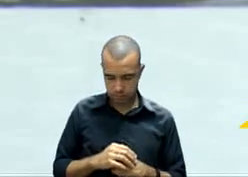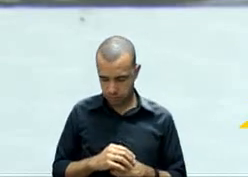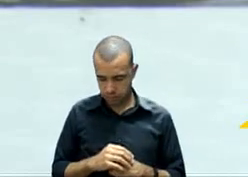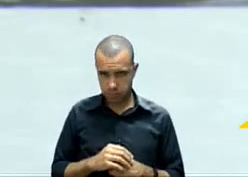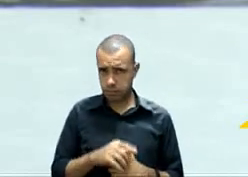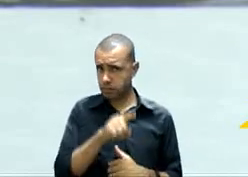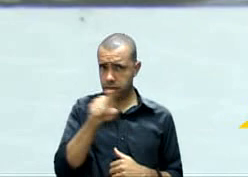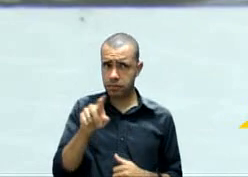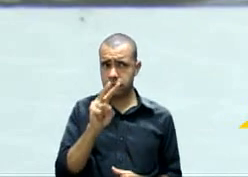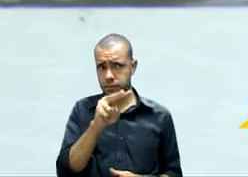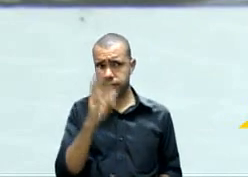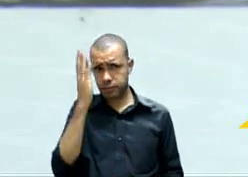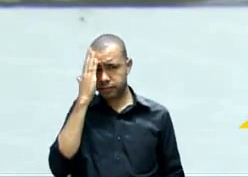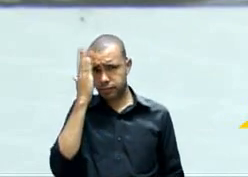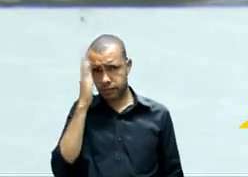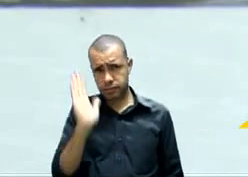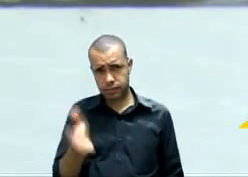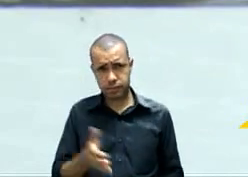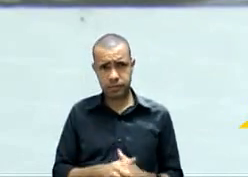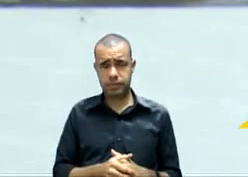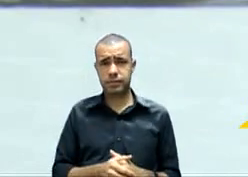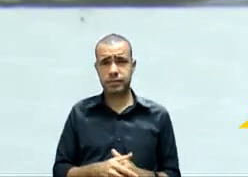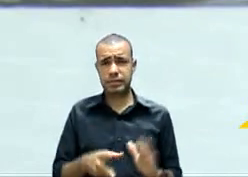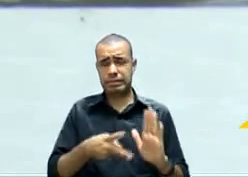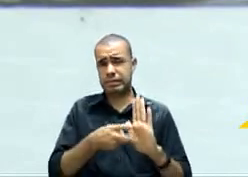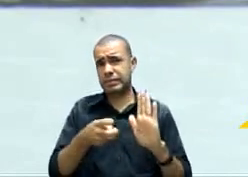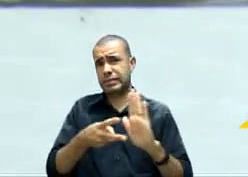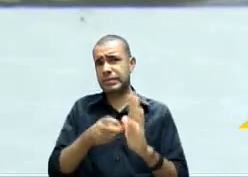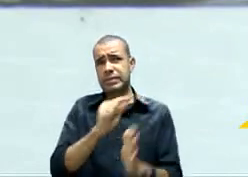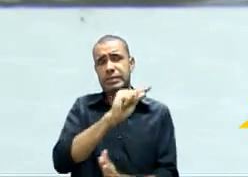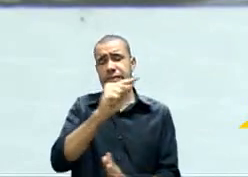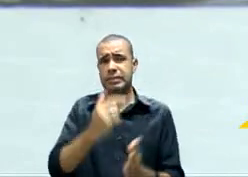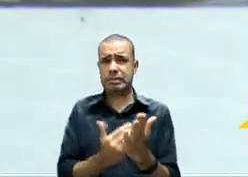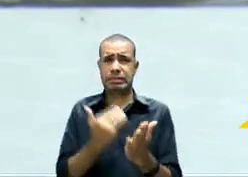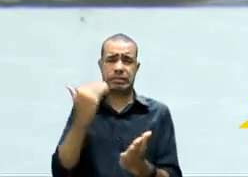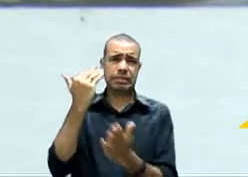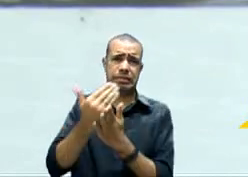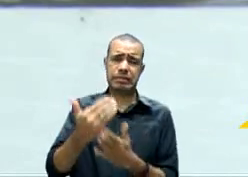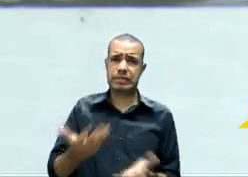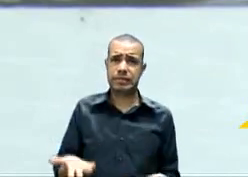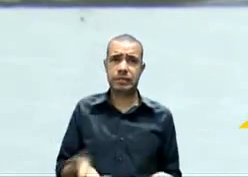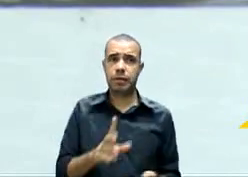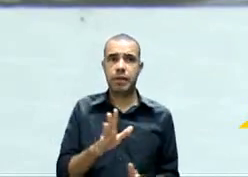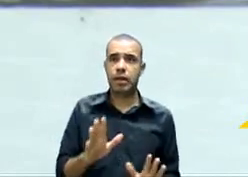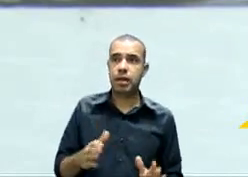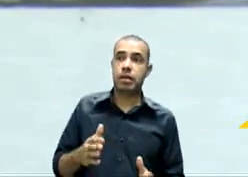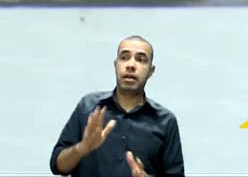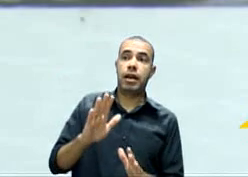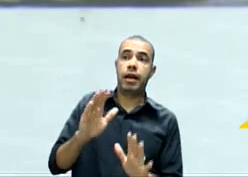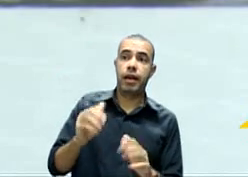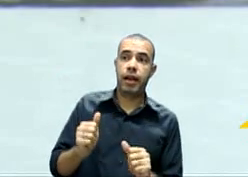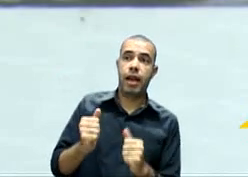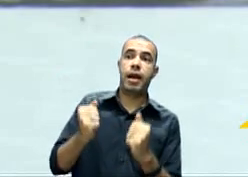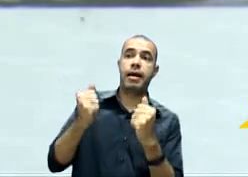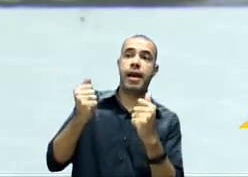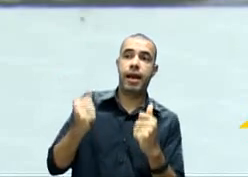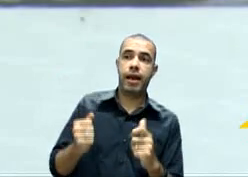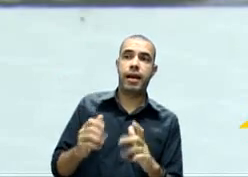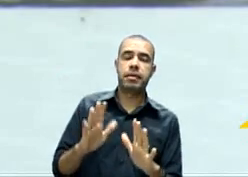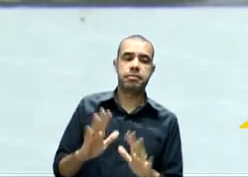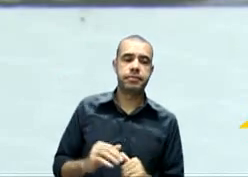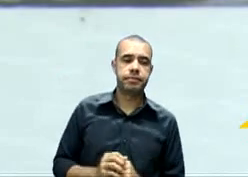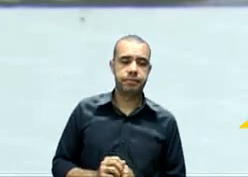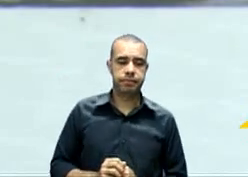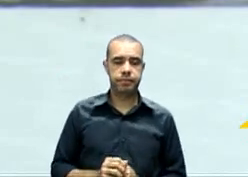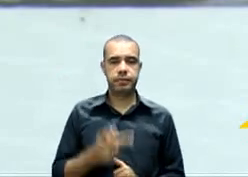aqui crimes hediondos sendo praticados, mas eles não podiam falar, eles não queriam falar,